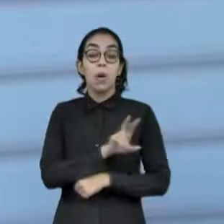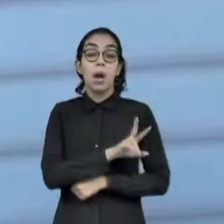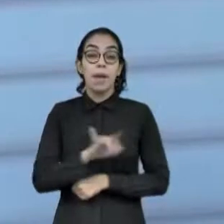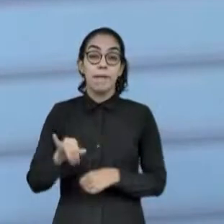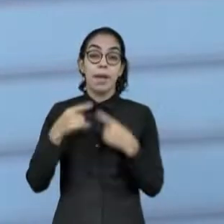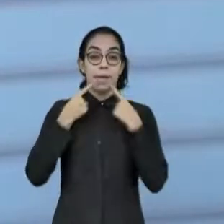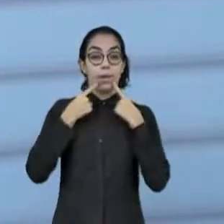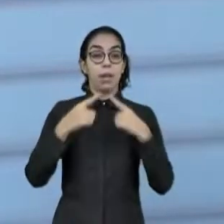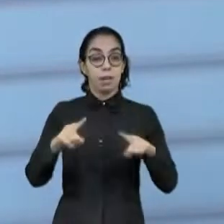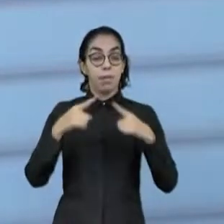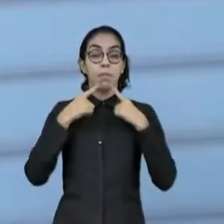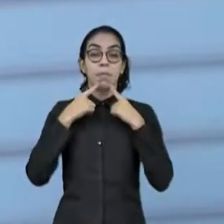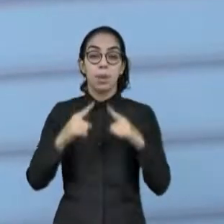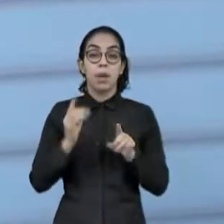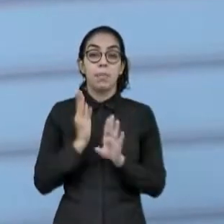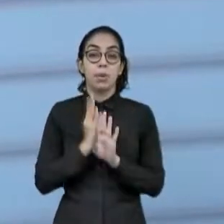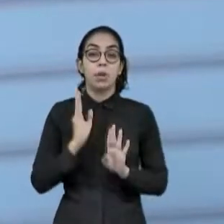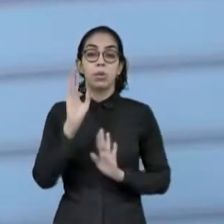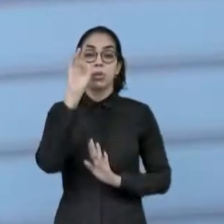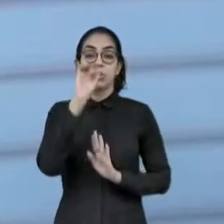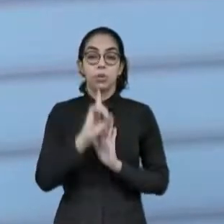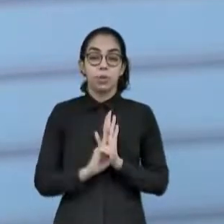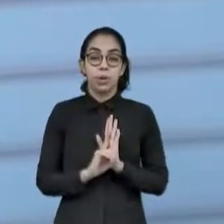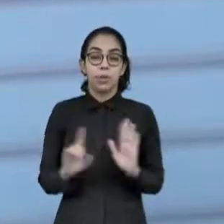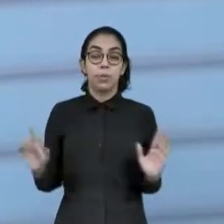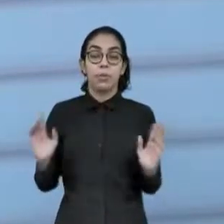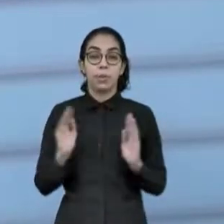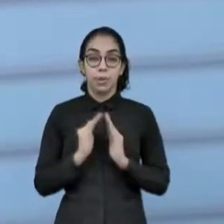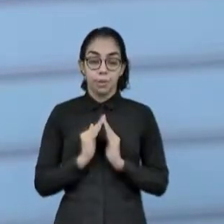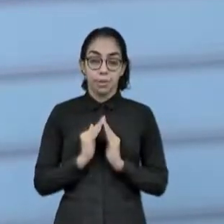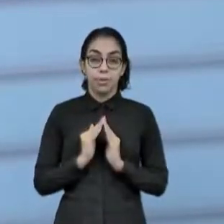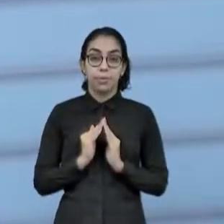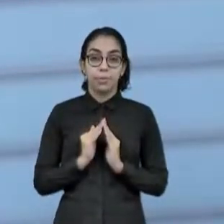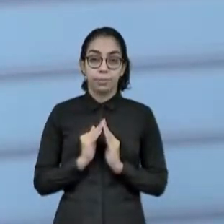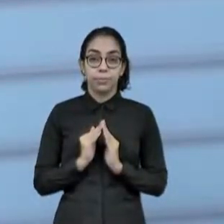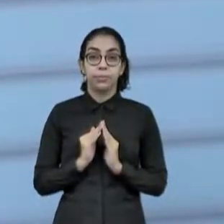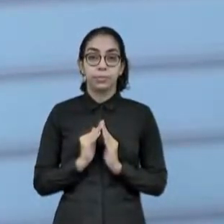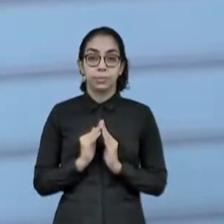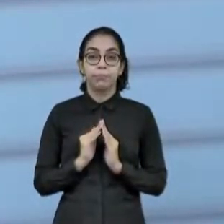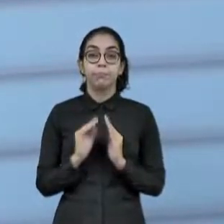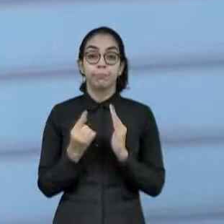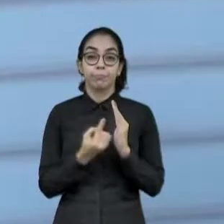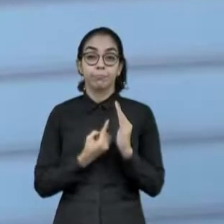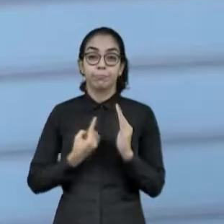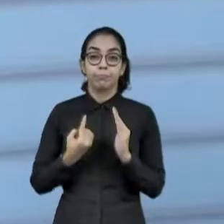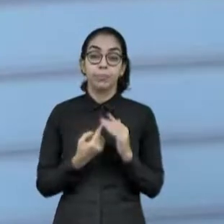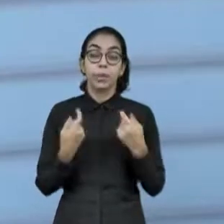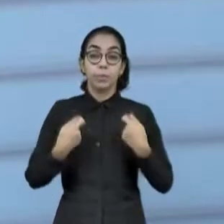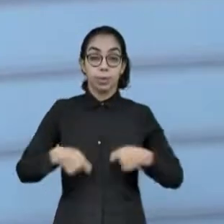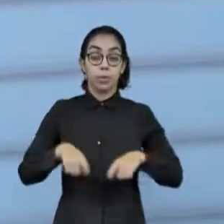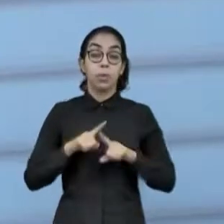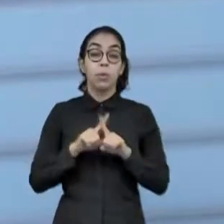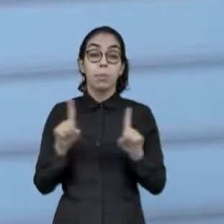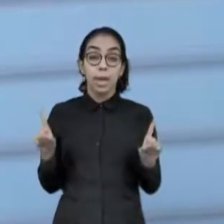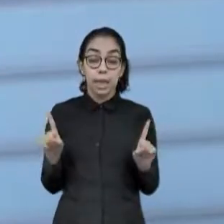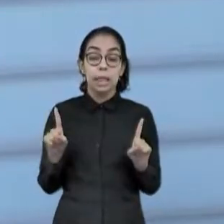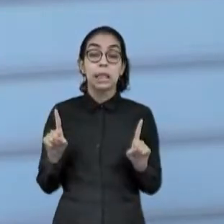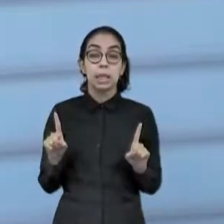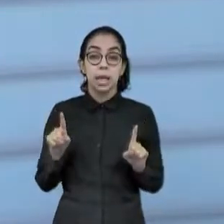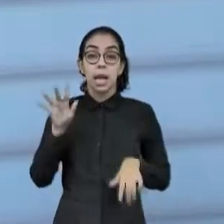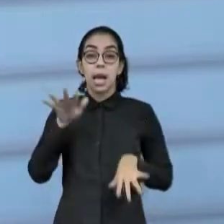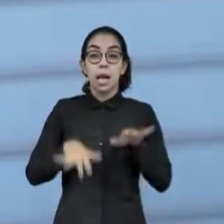né? O direito à moradia... Teve a questão do isolamento rígido, mas muitas pessoas estavam ameaçadas de